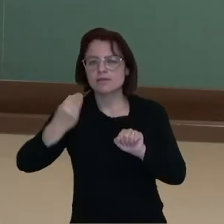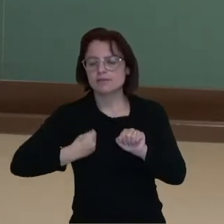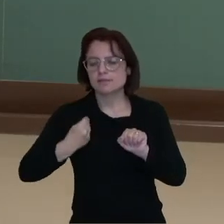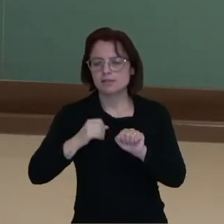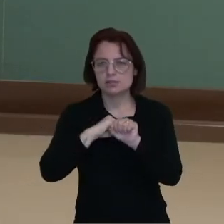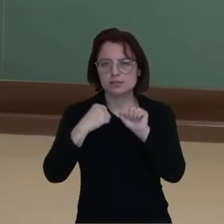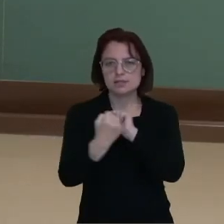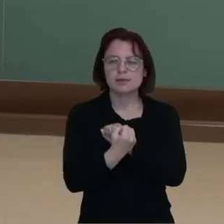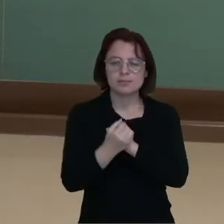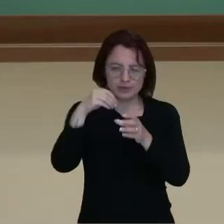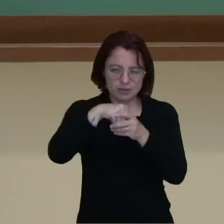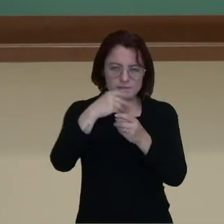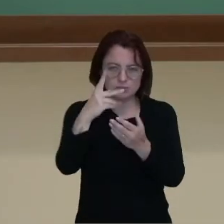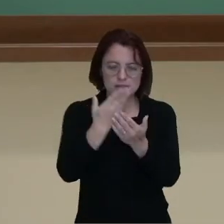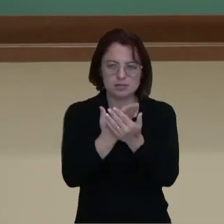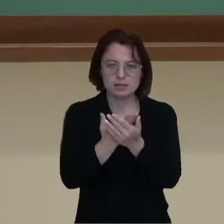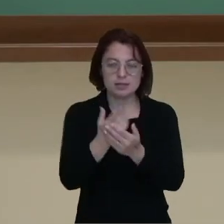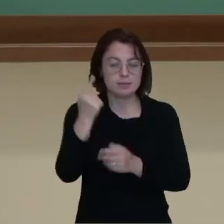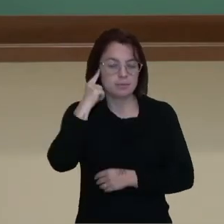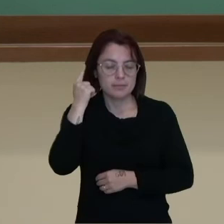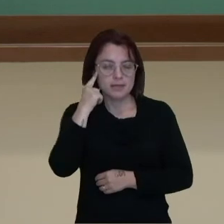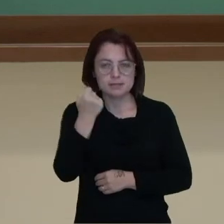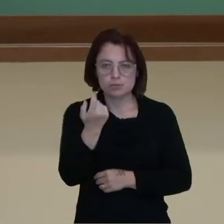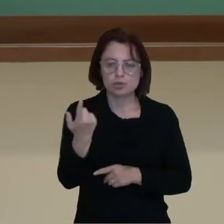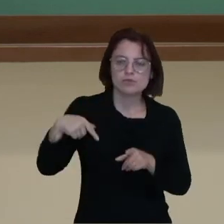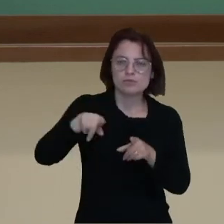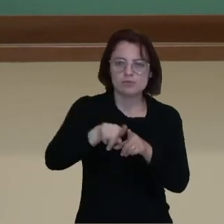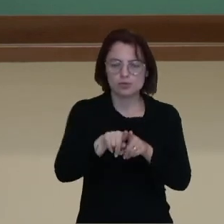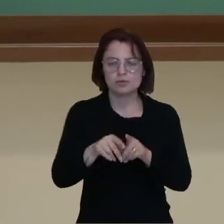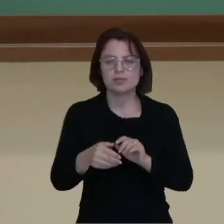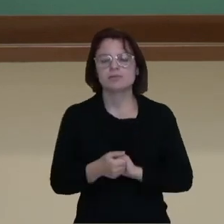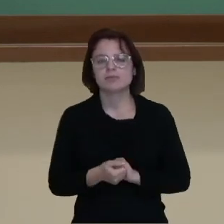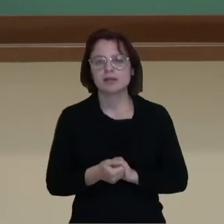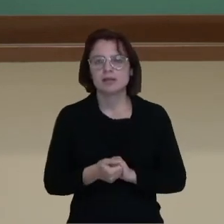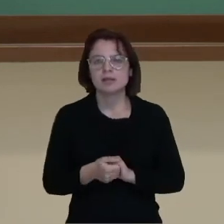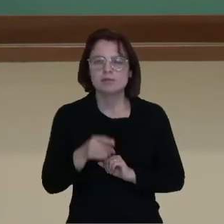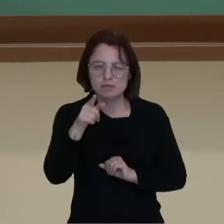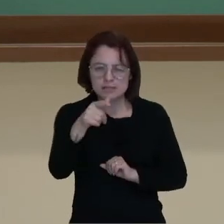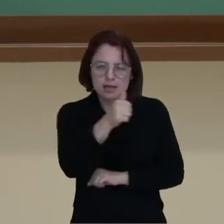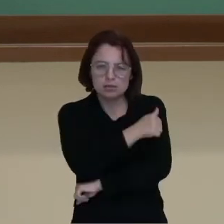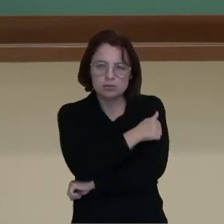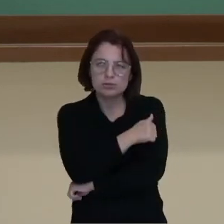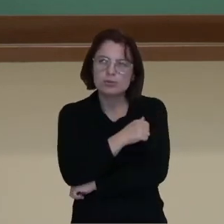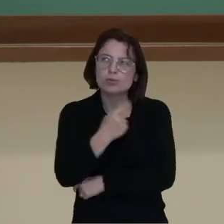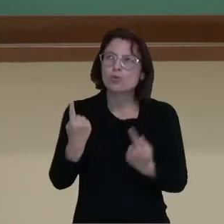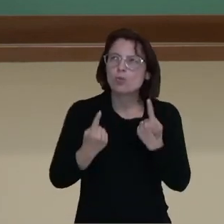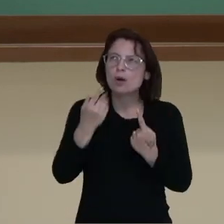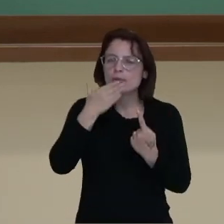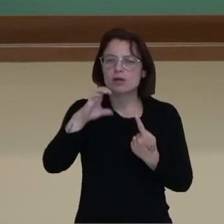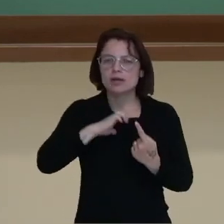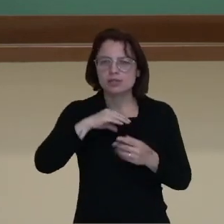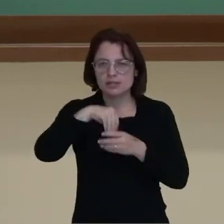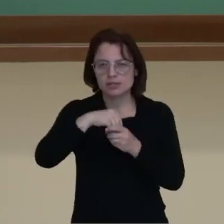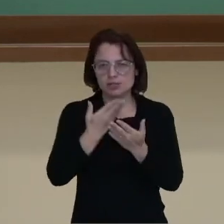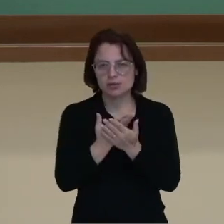em sua escola. Certo, gente? Vamos pensar então, né? Você enquanto aluno, quais atitudes éticas você pode ter?